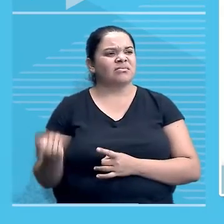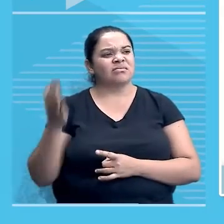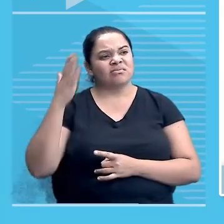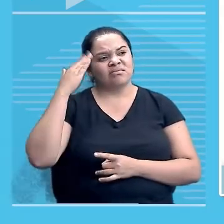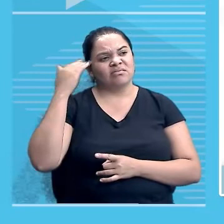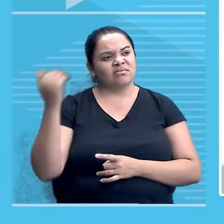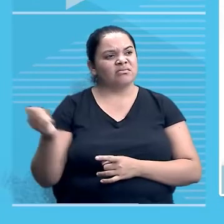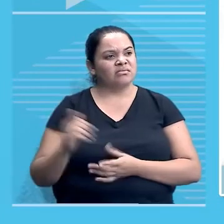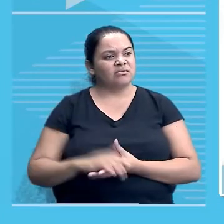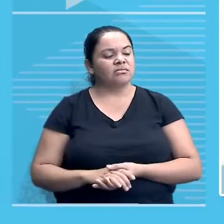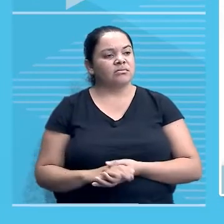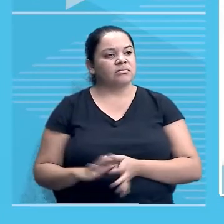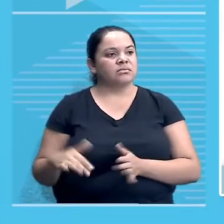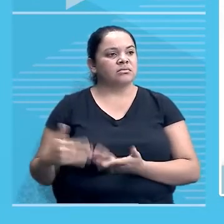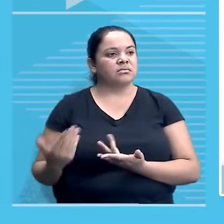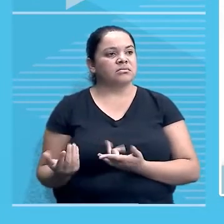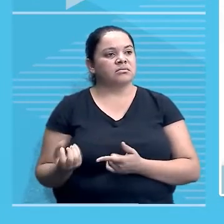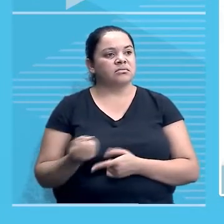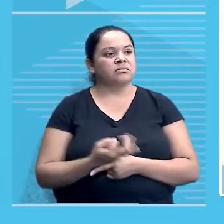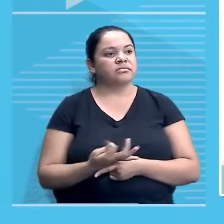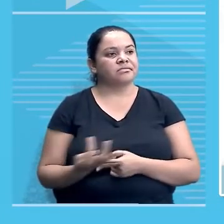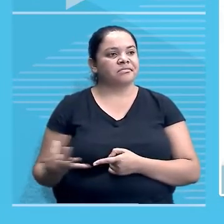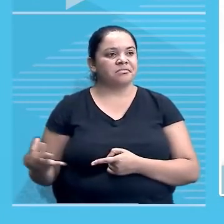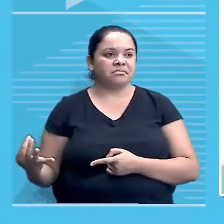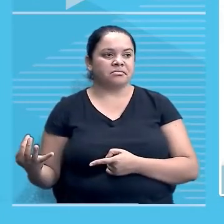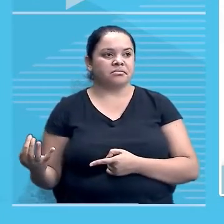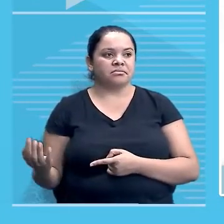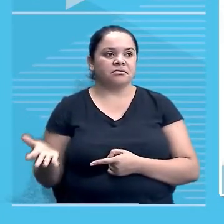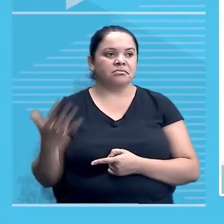qual é a quantidade de calor.